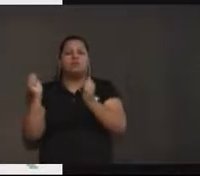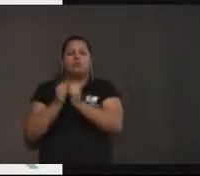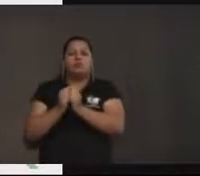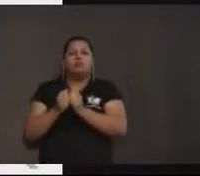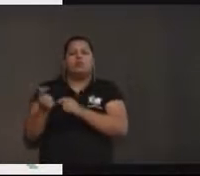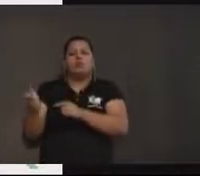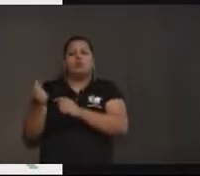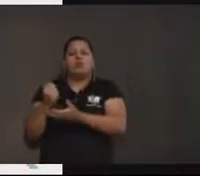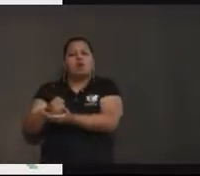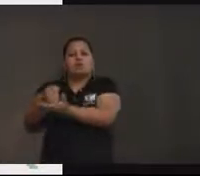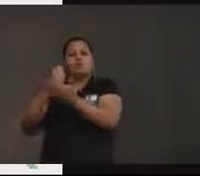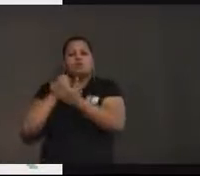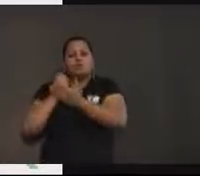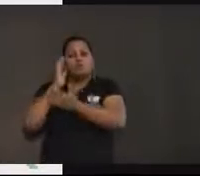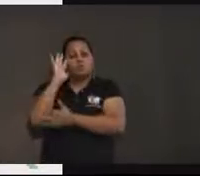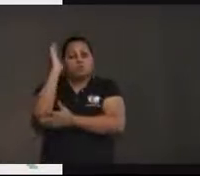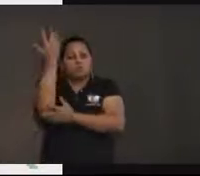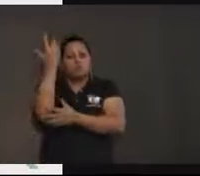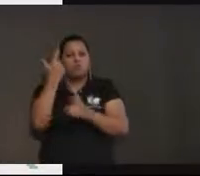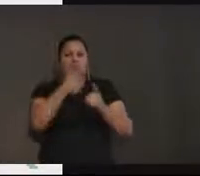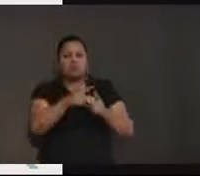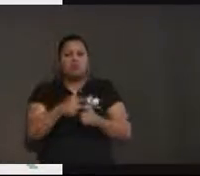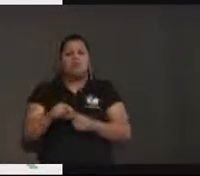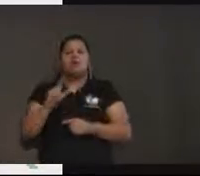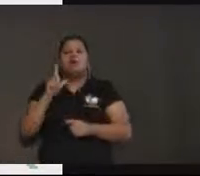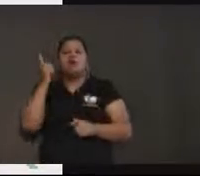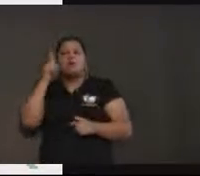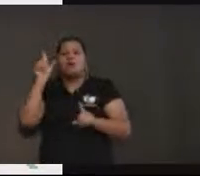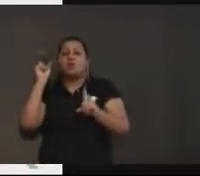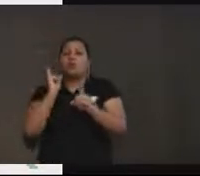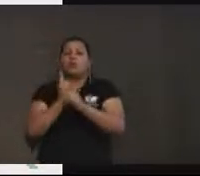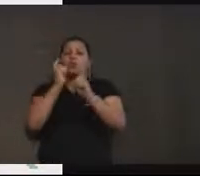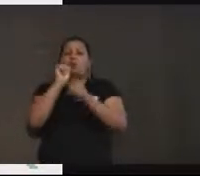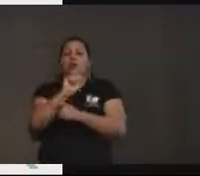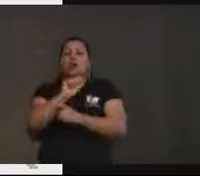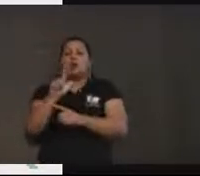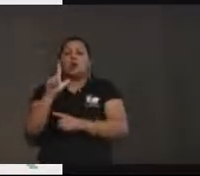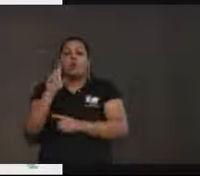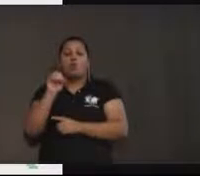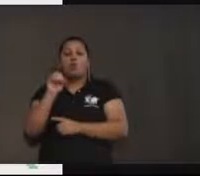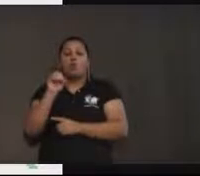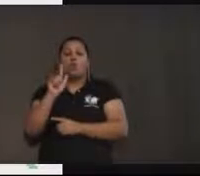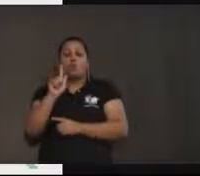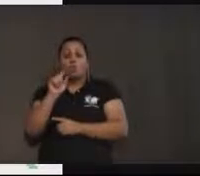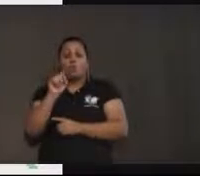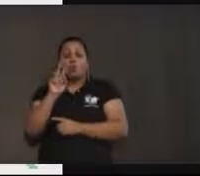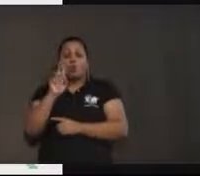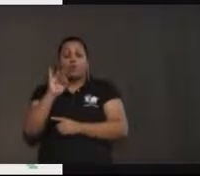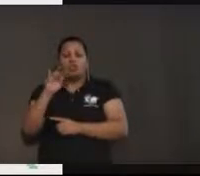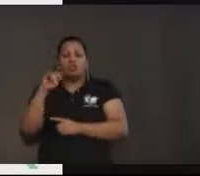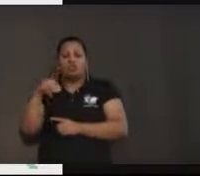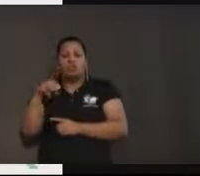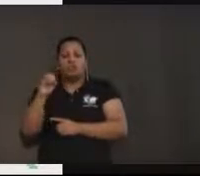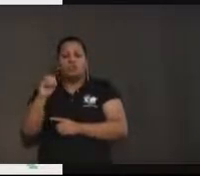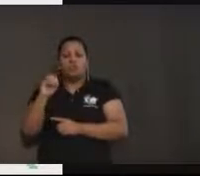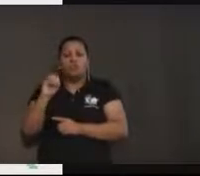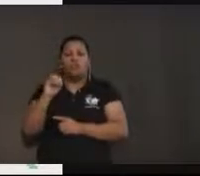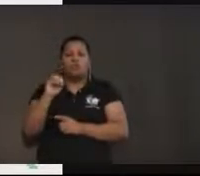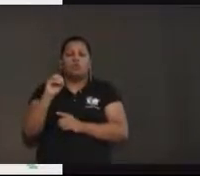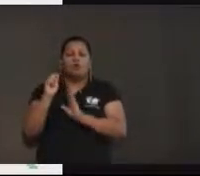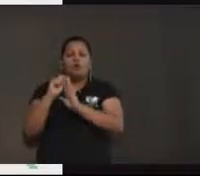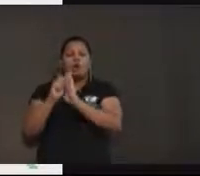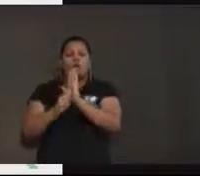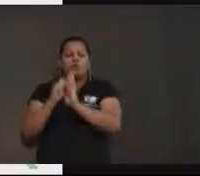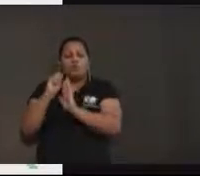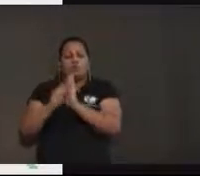então a resolver a gente encontrou um algoritmo numérica o que resolve esse tipo de problema a gente na época eu que não sei